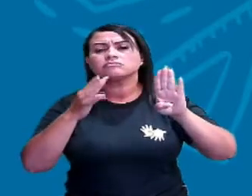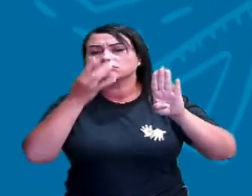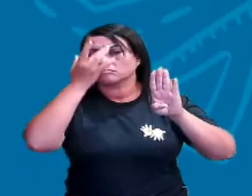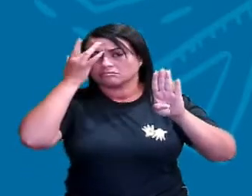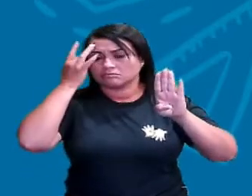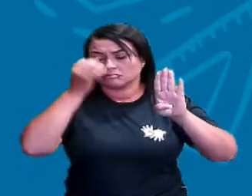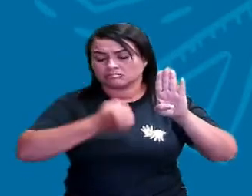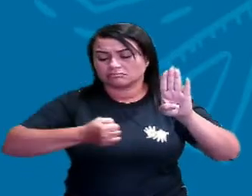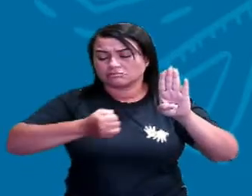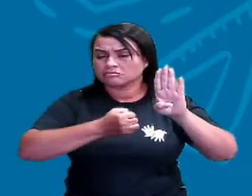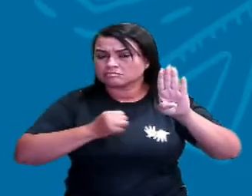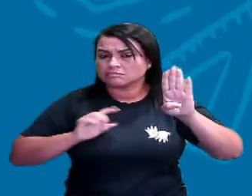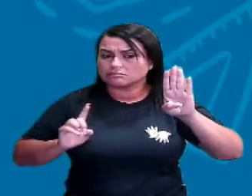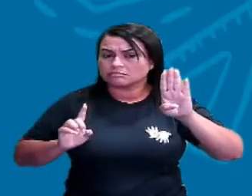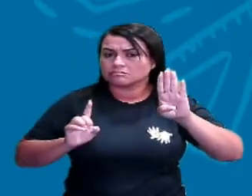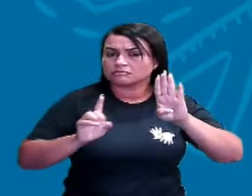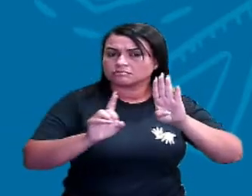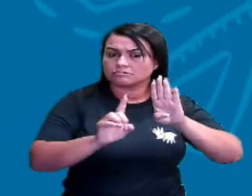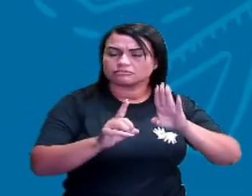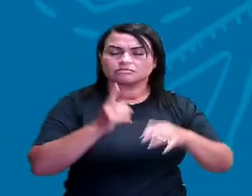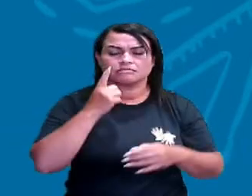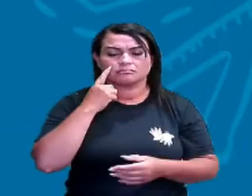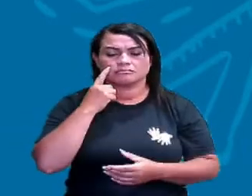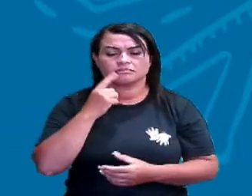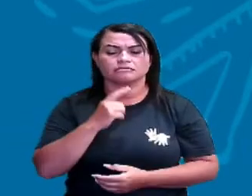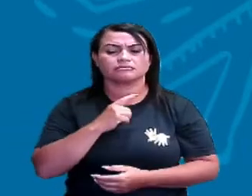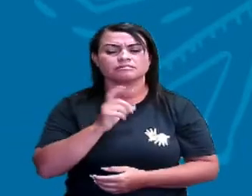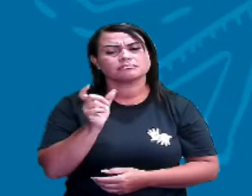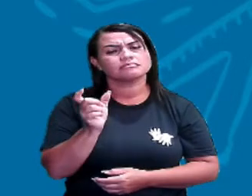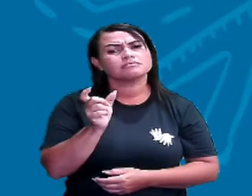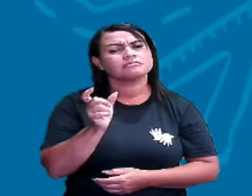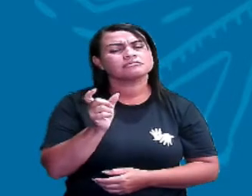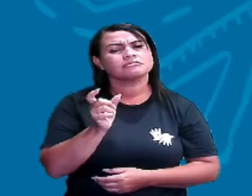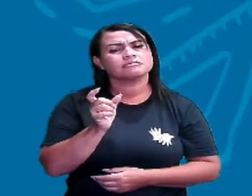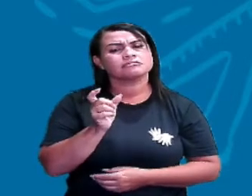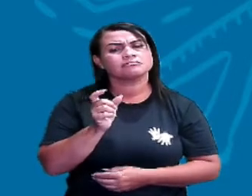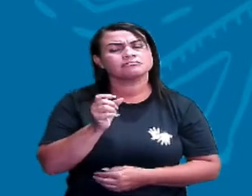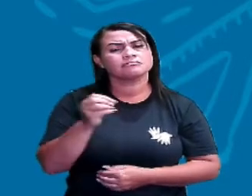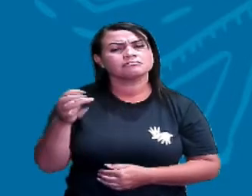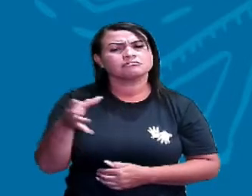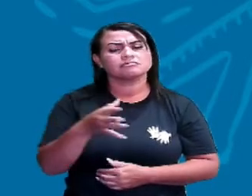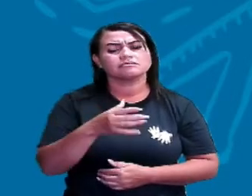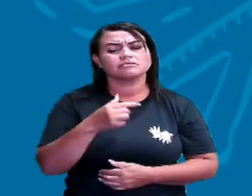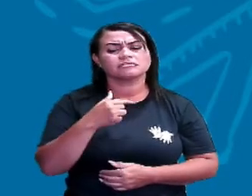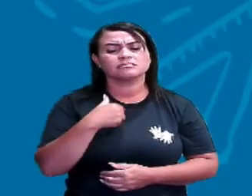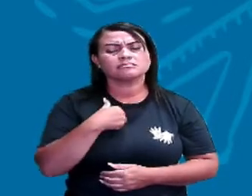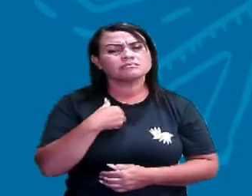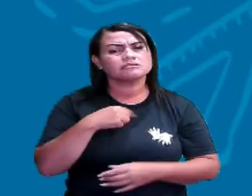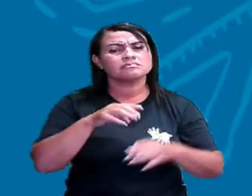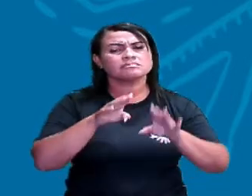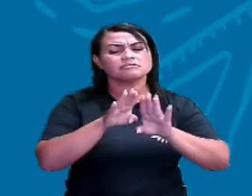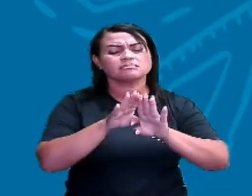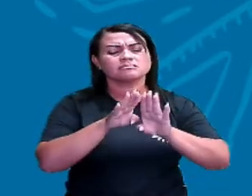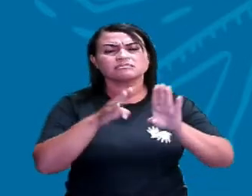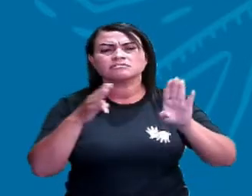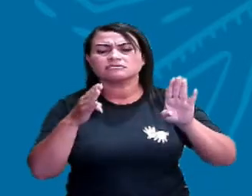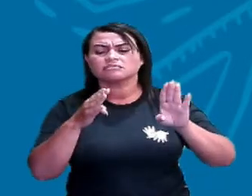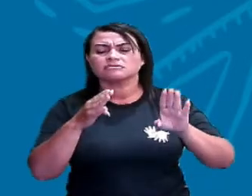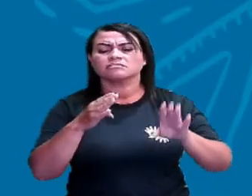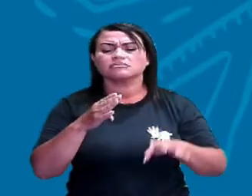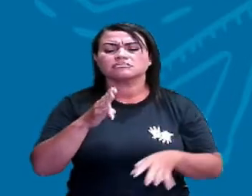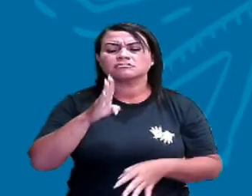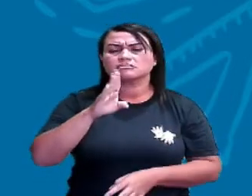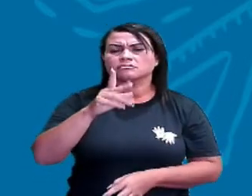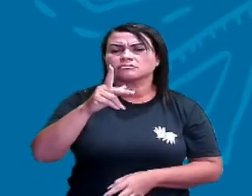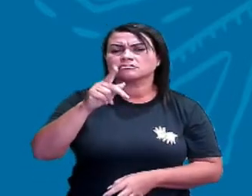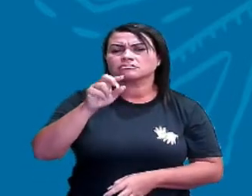cozinheira. Olha só, eu tenho aqui uma palavra nova. Eu abro bem prazenteira. O que